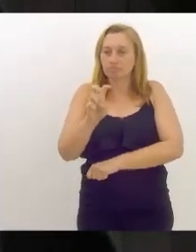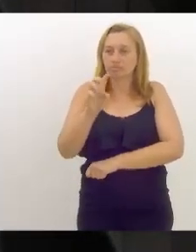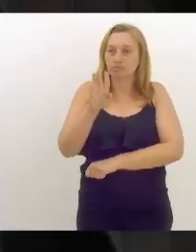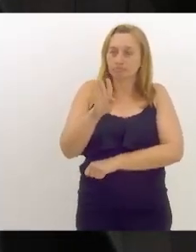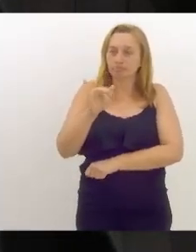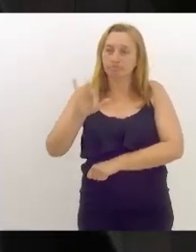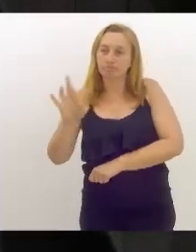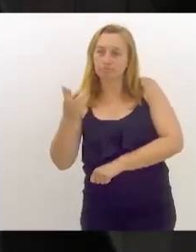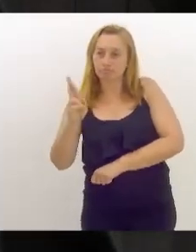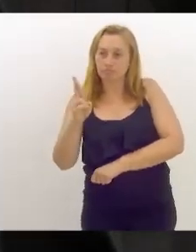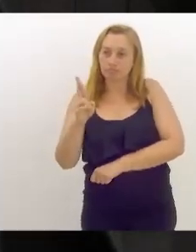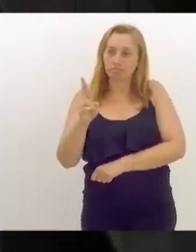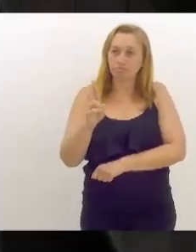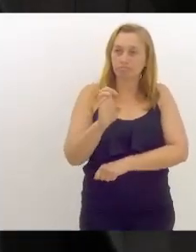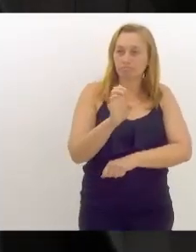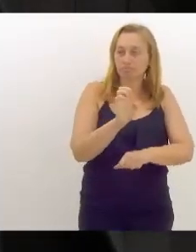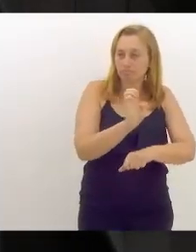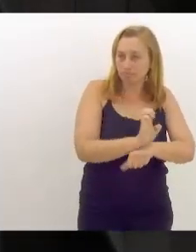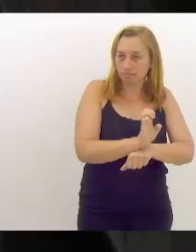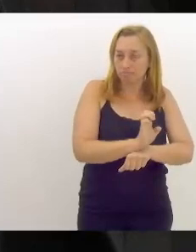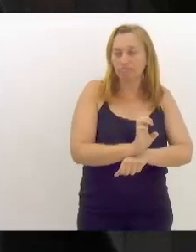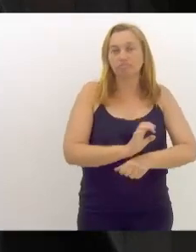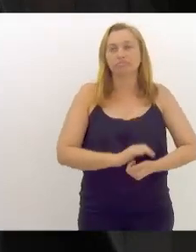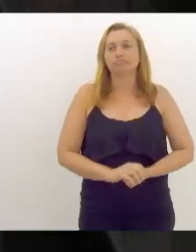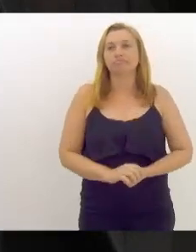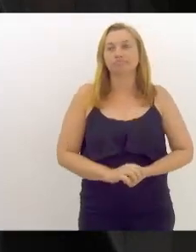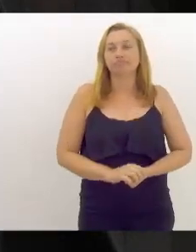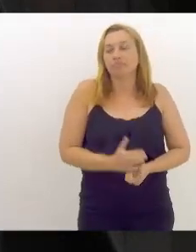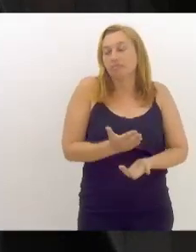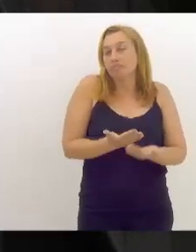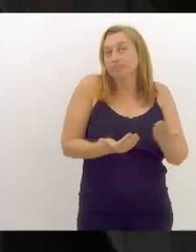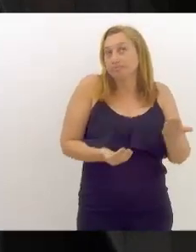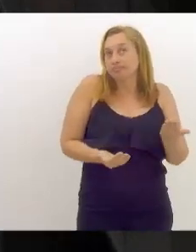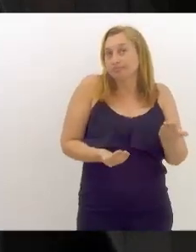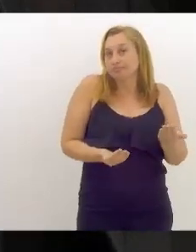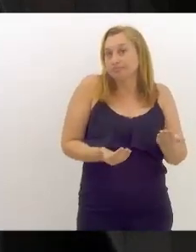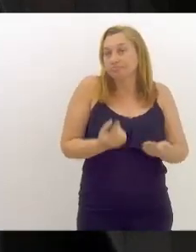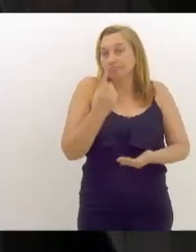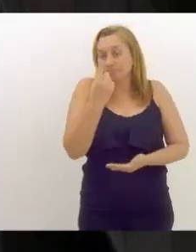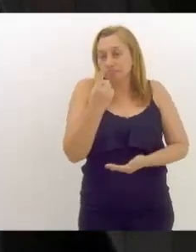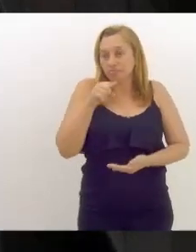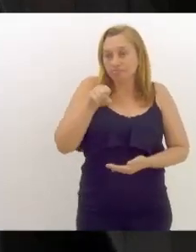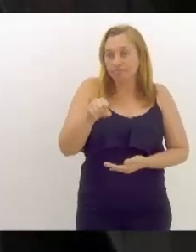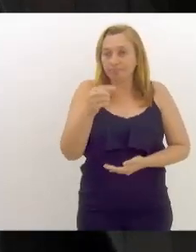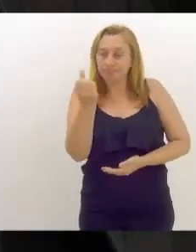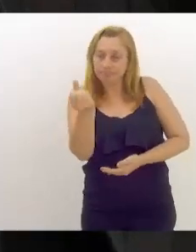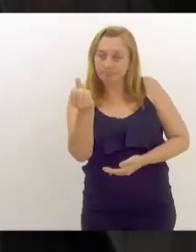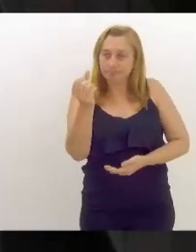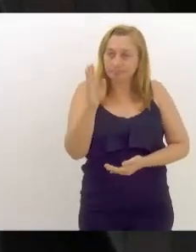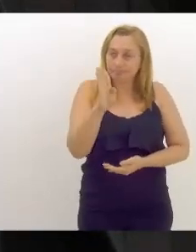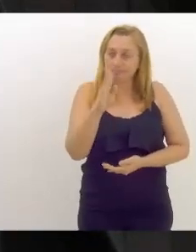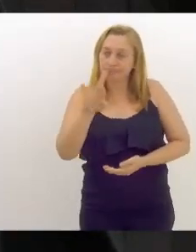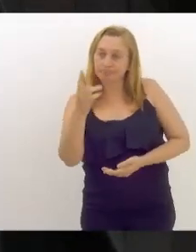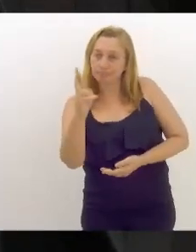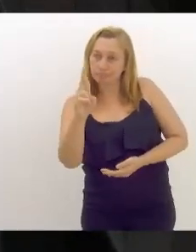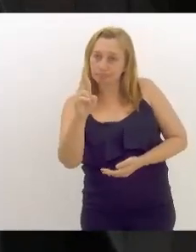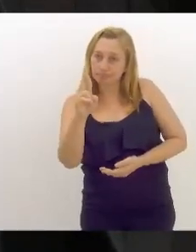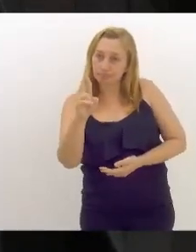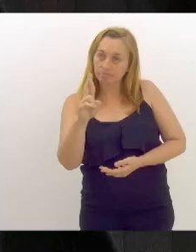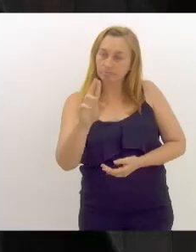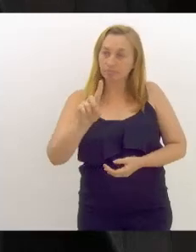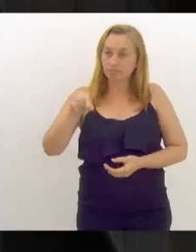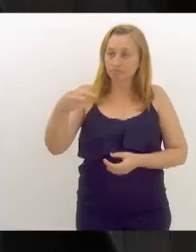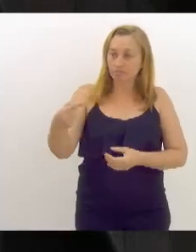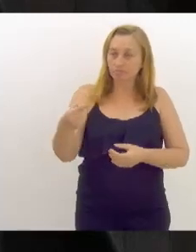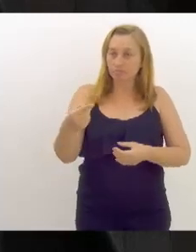para o Estado. Por via de consequência, uma perda de 1,6 bilhões para os